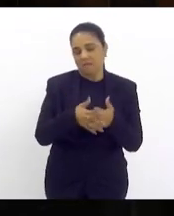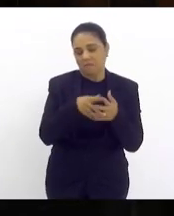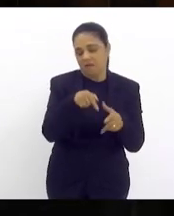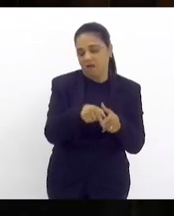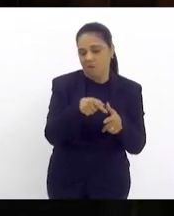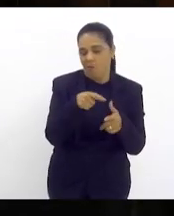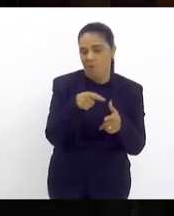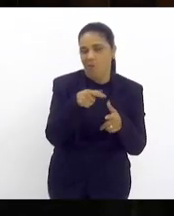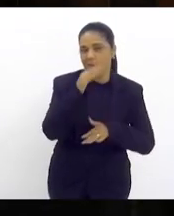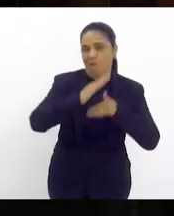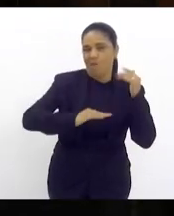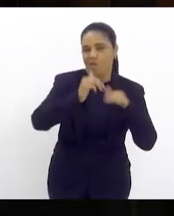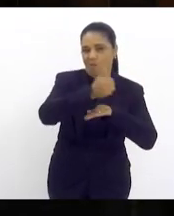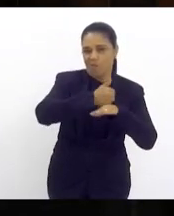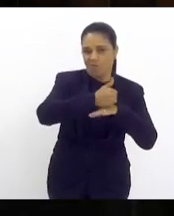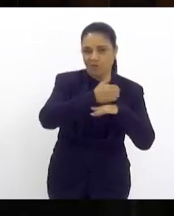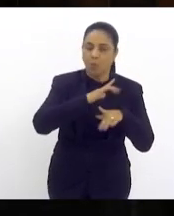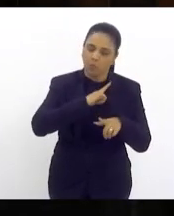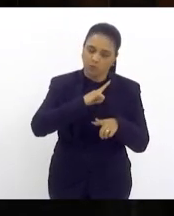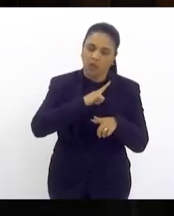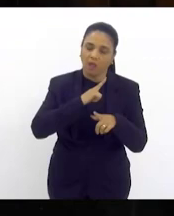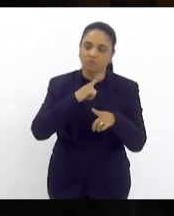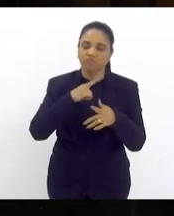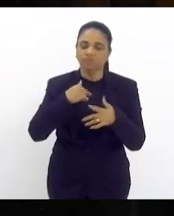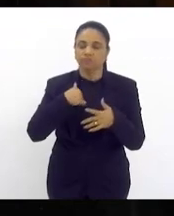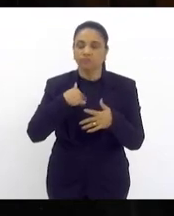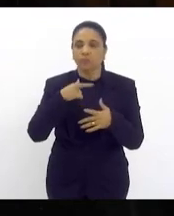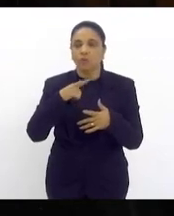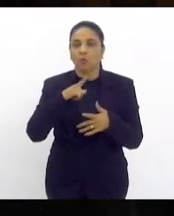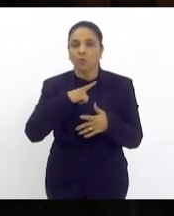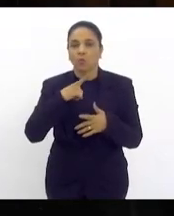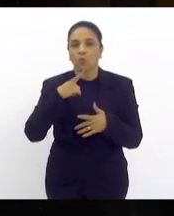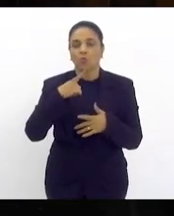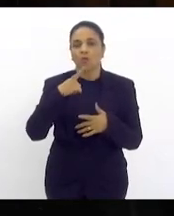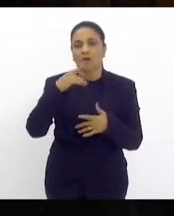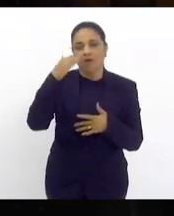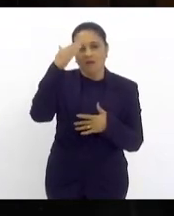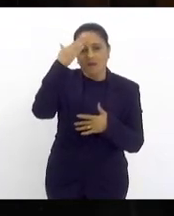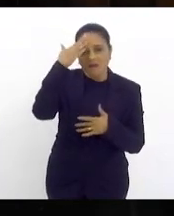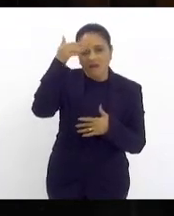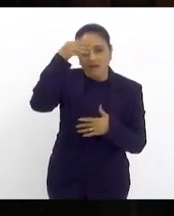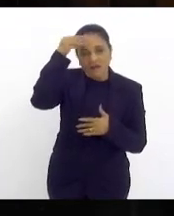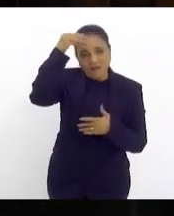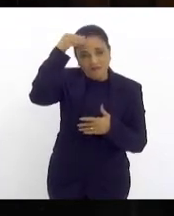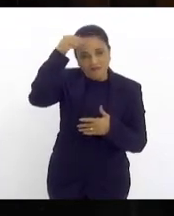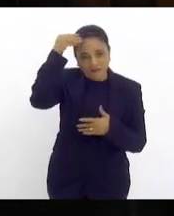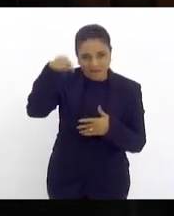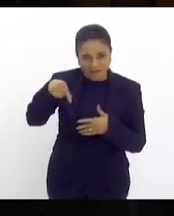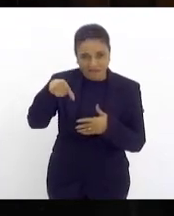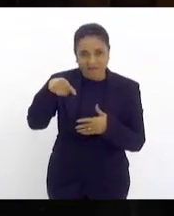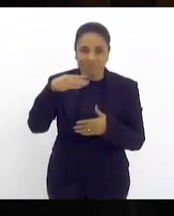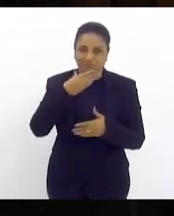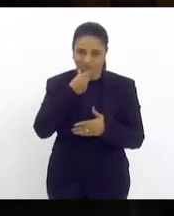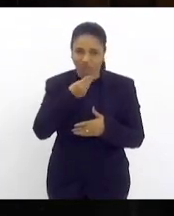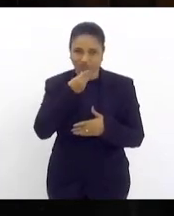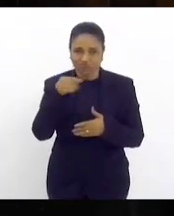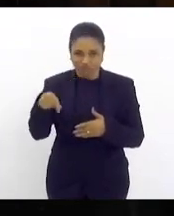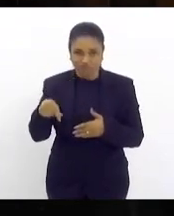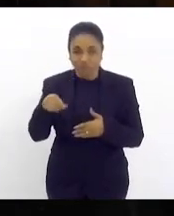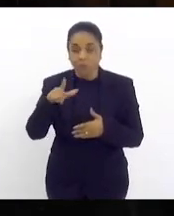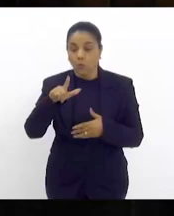Inclusive eu tenho um afiliado o Lucas Gagliasso que é Esse sim é o verdadeiro celebridade da família Gagliasso que tá aí